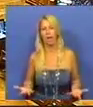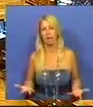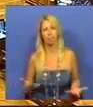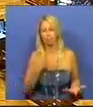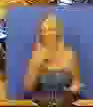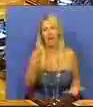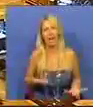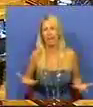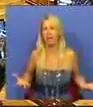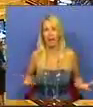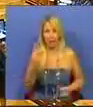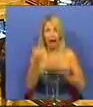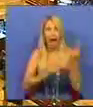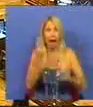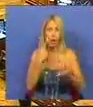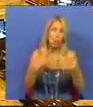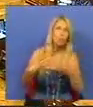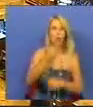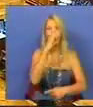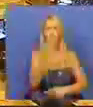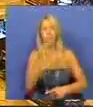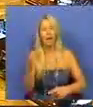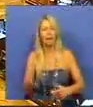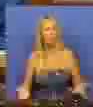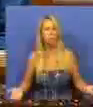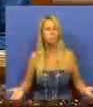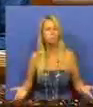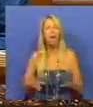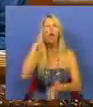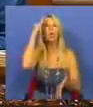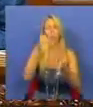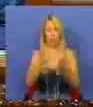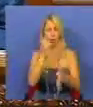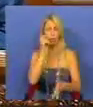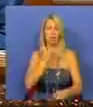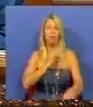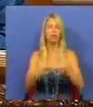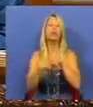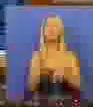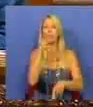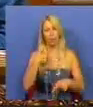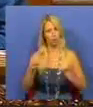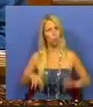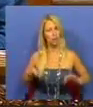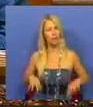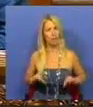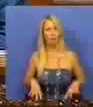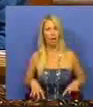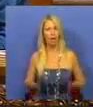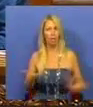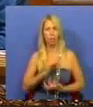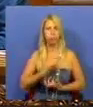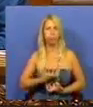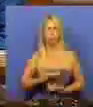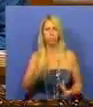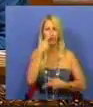alguma delas venha a ser concretizada. As conclusões, senhoras e senhores deputados, e com isto termino, são frustrantes aos olhos